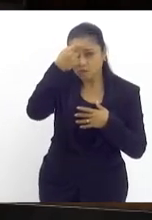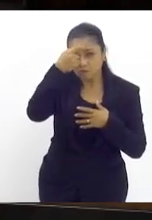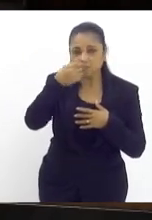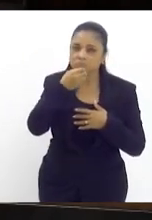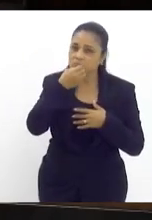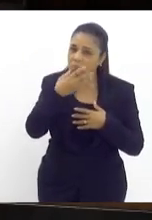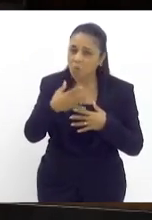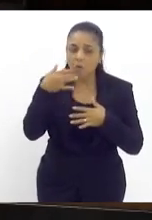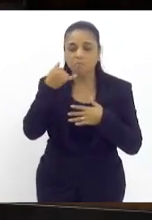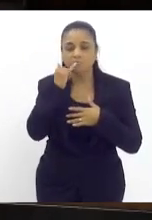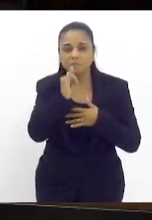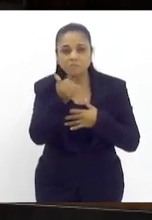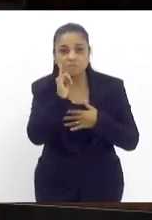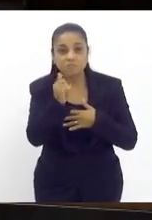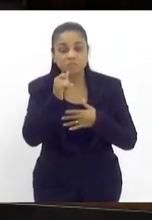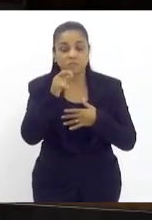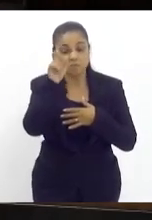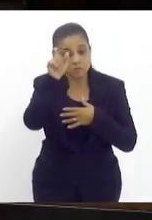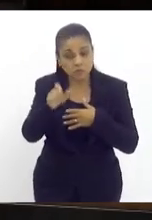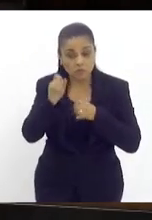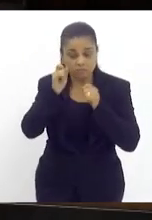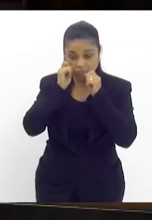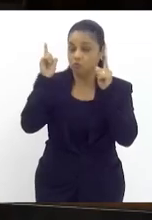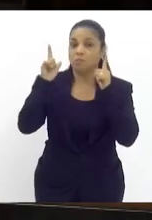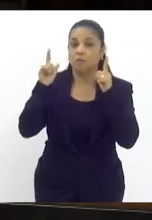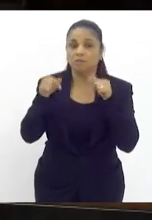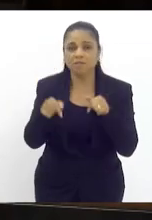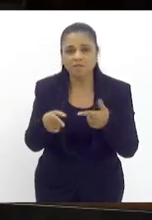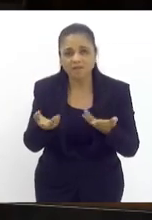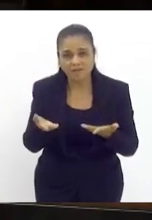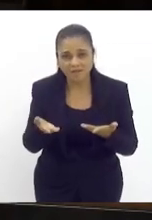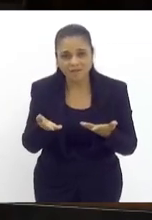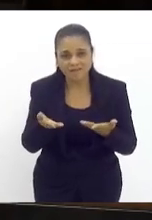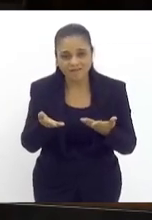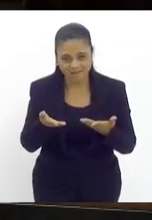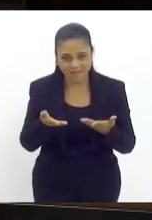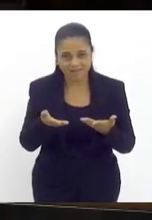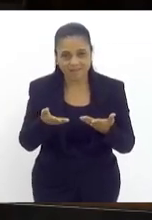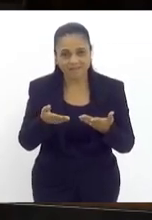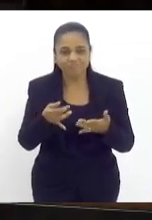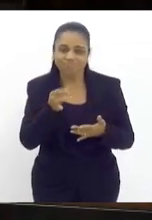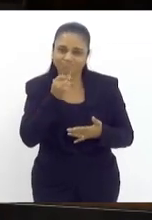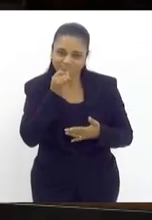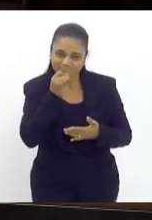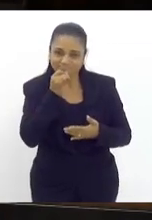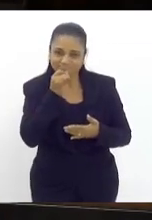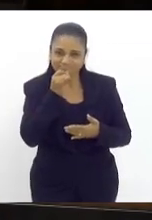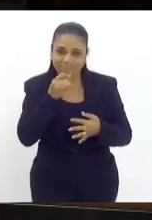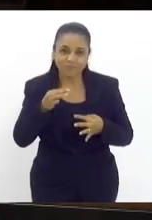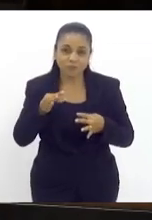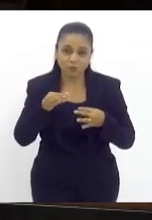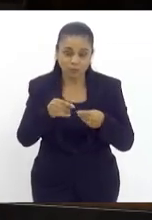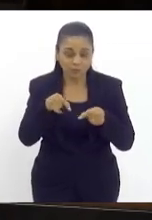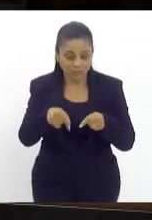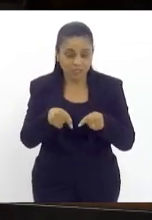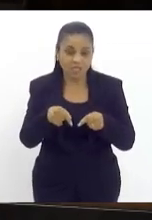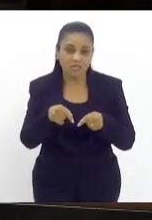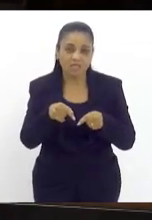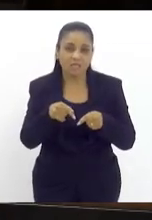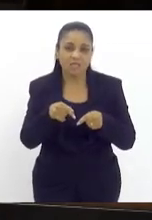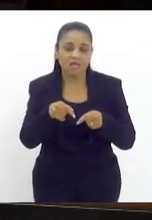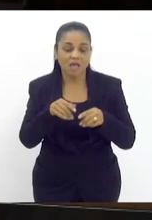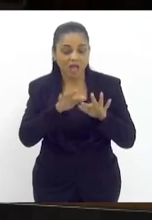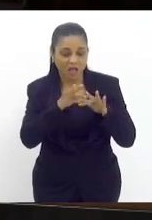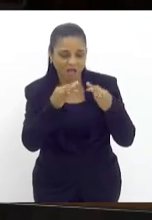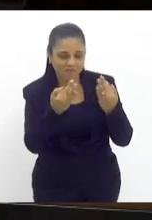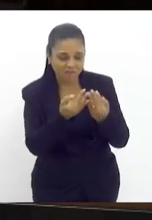benéficas para a pessoa despertar para algo maior, né? E, infelizmente, tudo que tem aqui é intencional. Tira a família